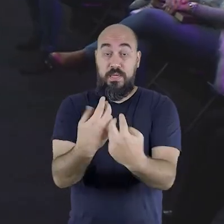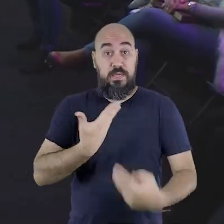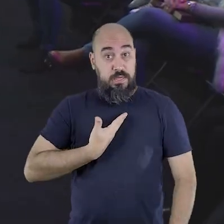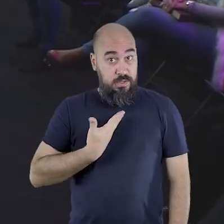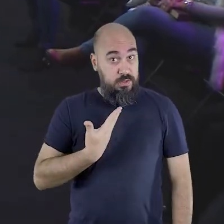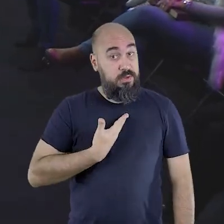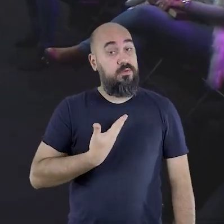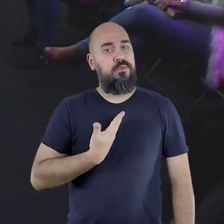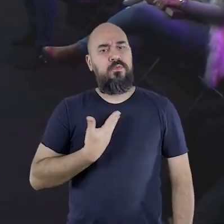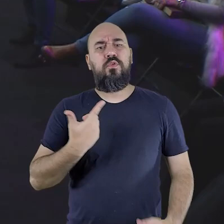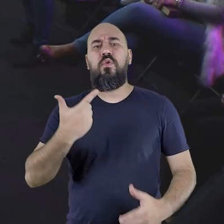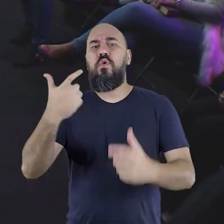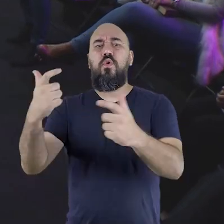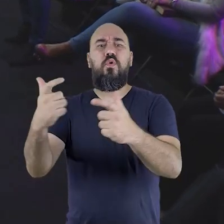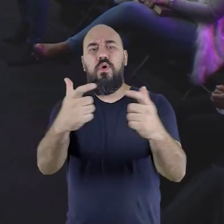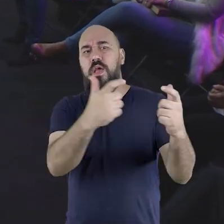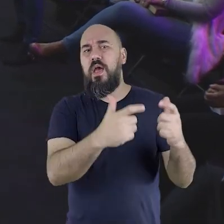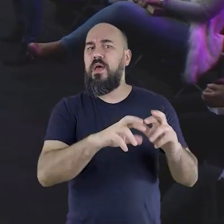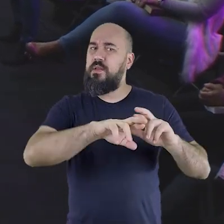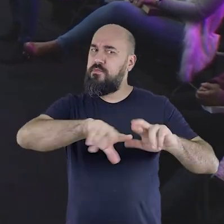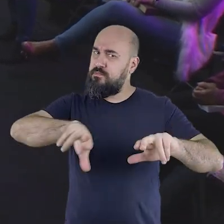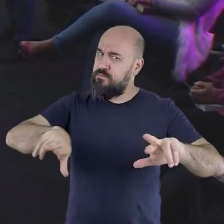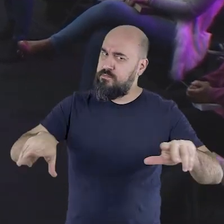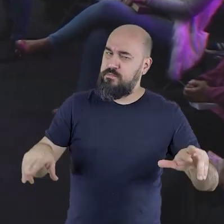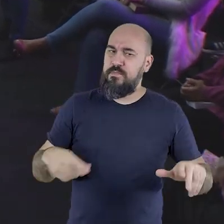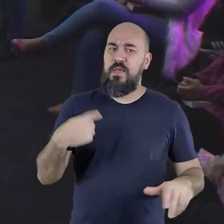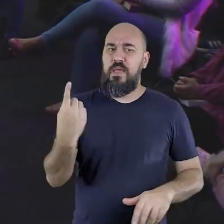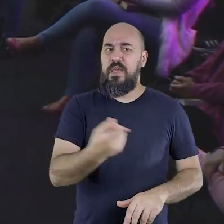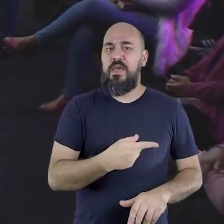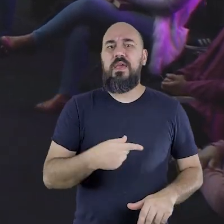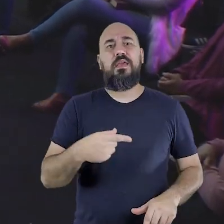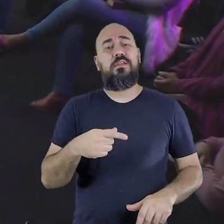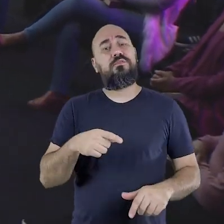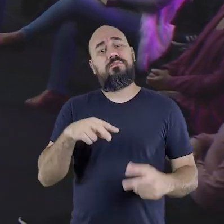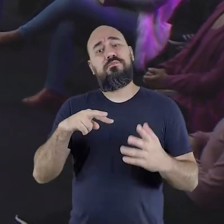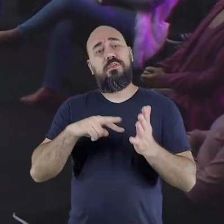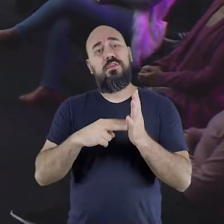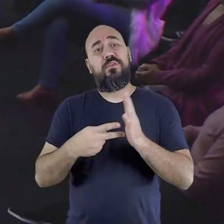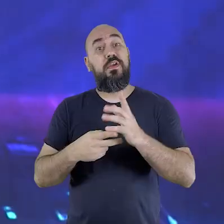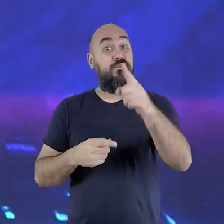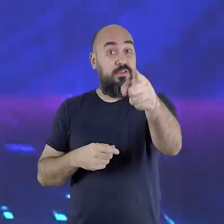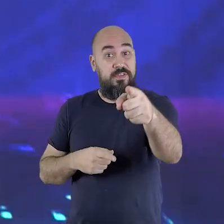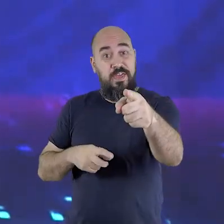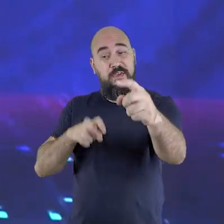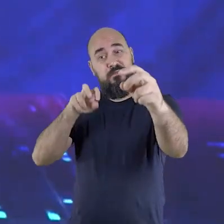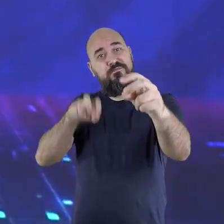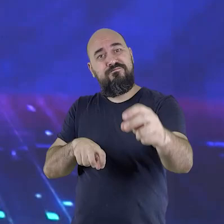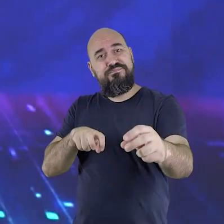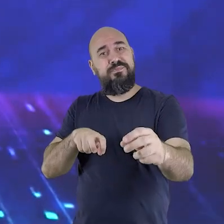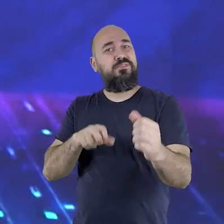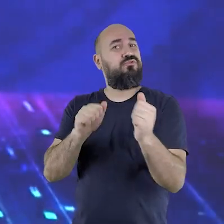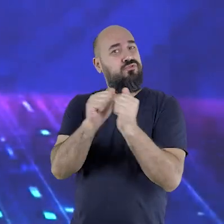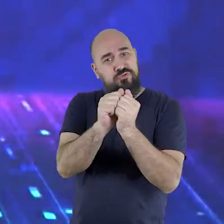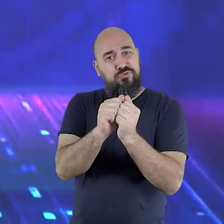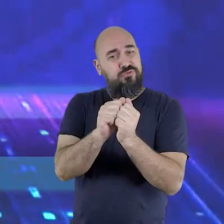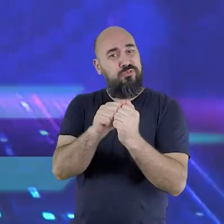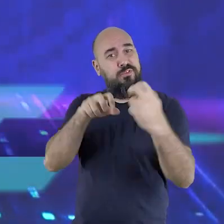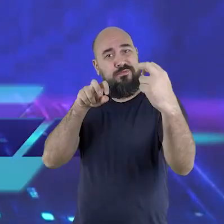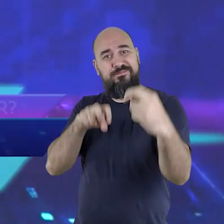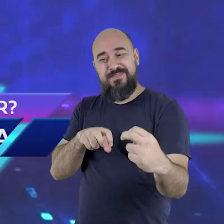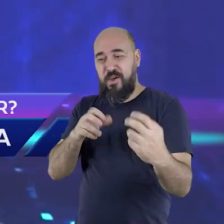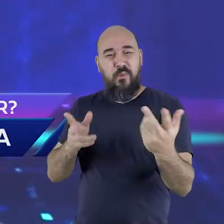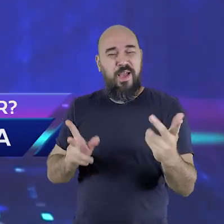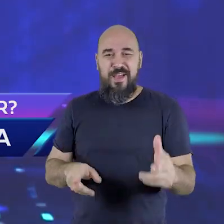amigas que vêm de diferentes lugares, que são parte do Arena do Futuro e que representam cada um de vocês, que estão aí junto comigo nesse